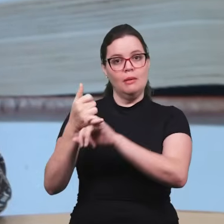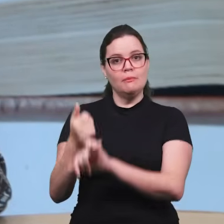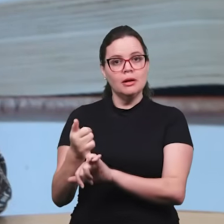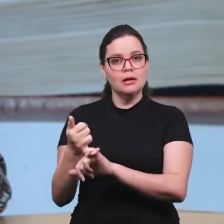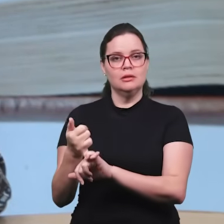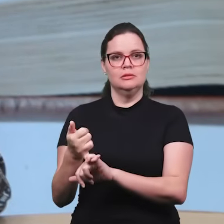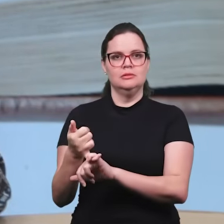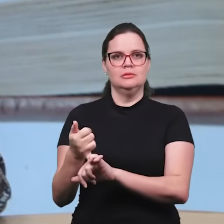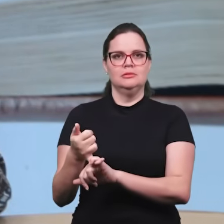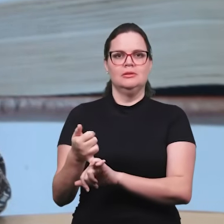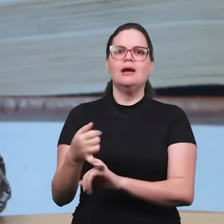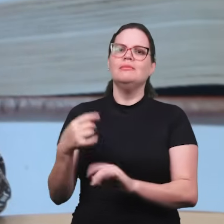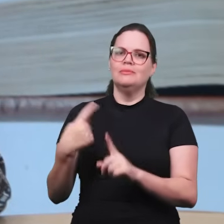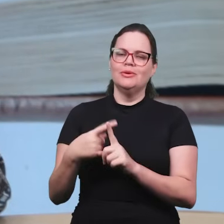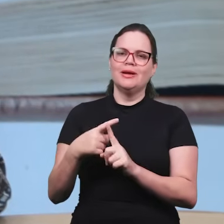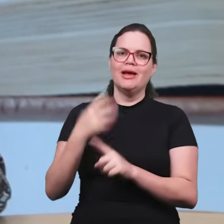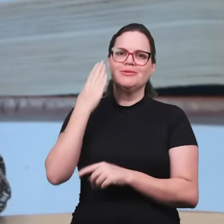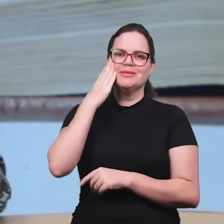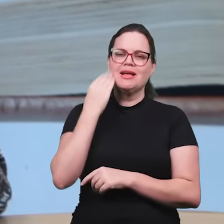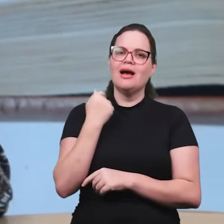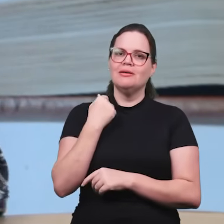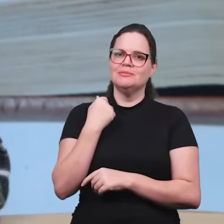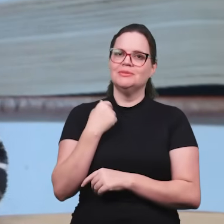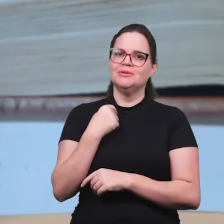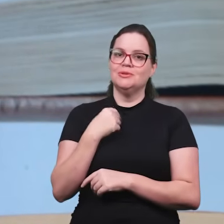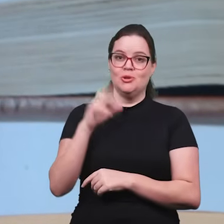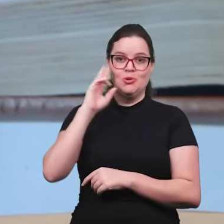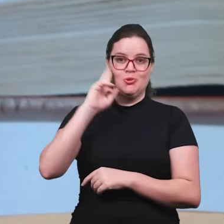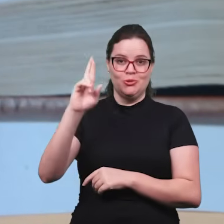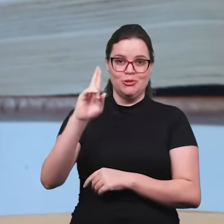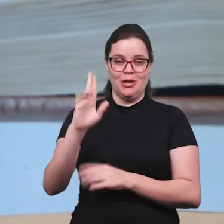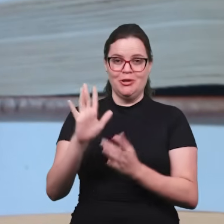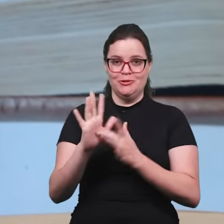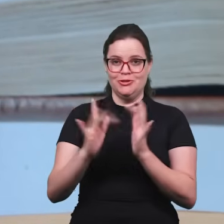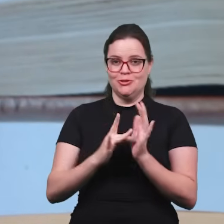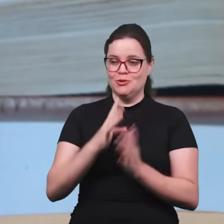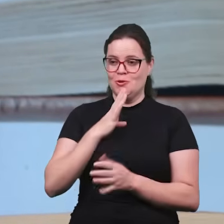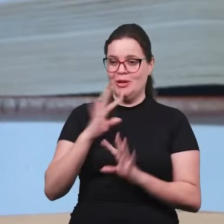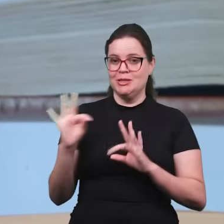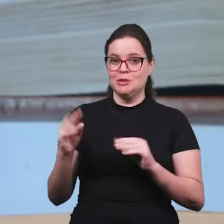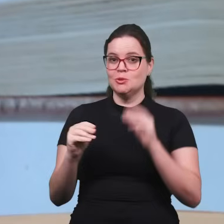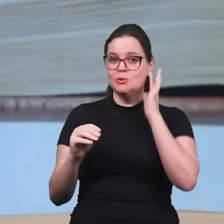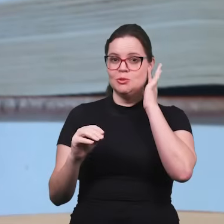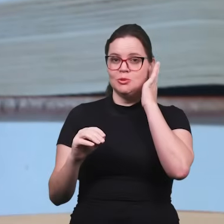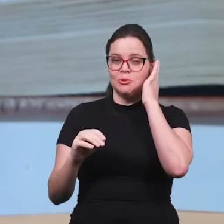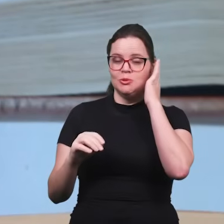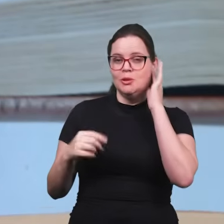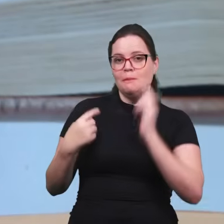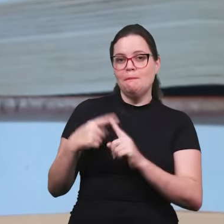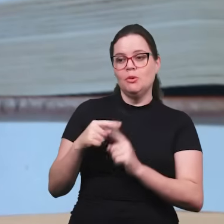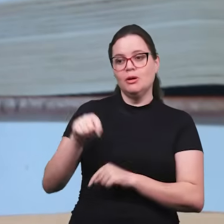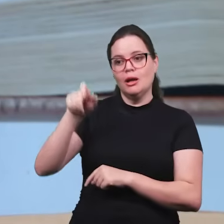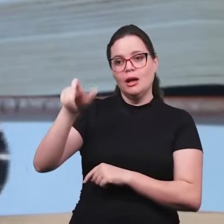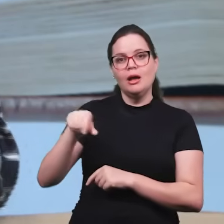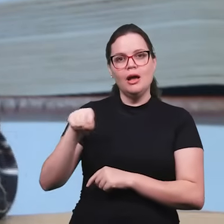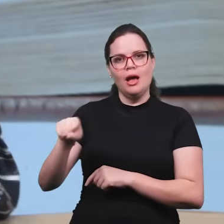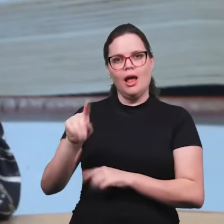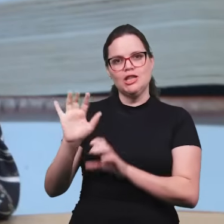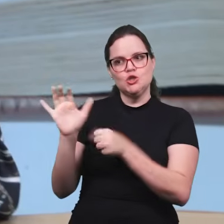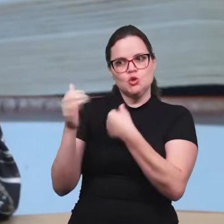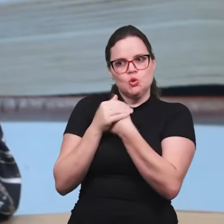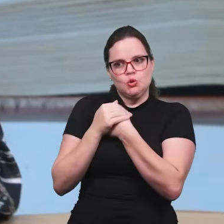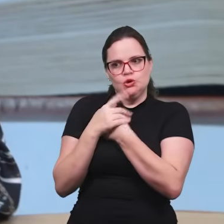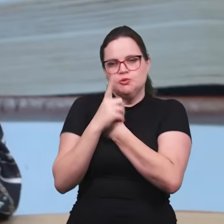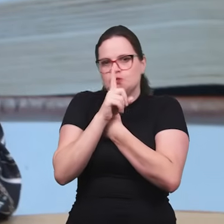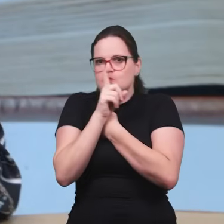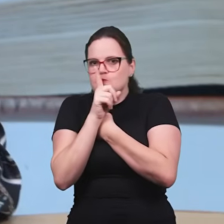do Senhor que conhece tudo, aquilo que é feito às ocultas, às escondidas, mas o Senhor conhece